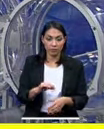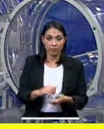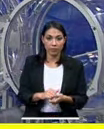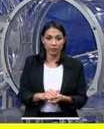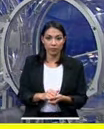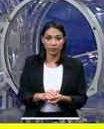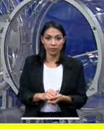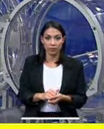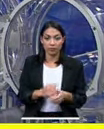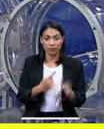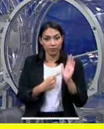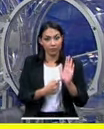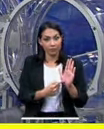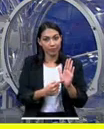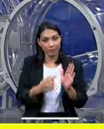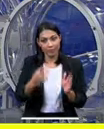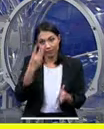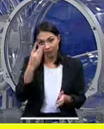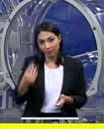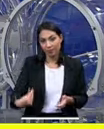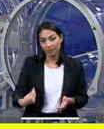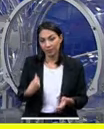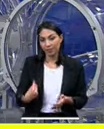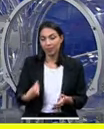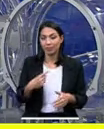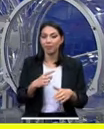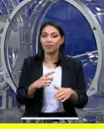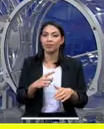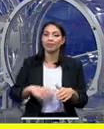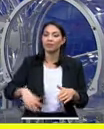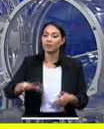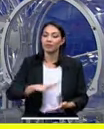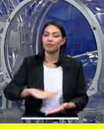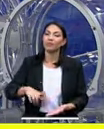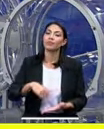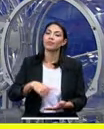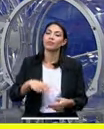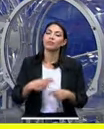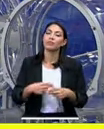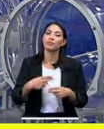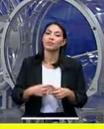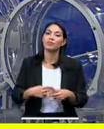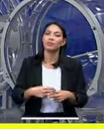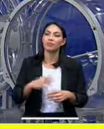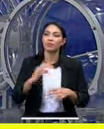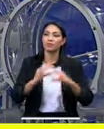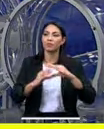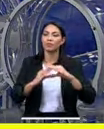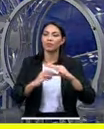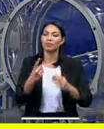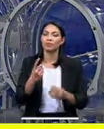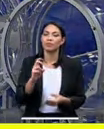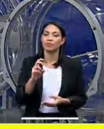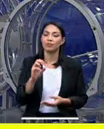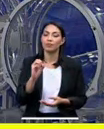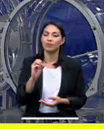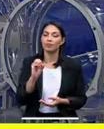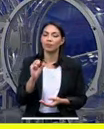direto do Espaço Loterias Caixa em São Paulo. Sorteio do concurso 1508 da Time Mania com prêmio estimado em